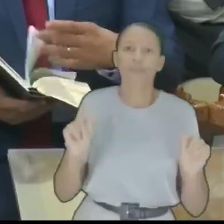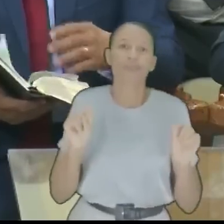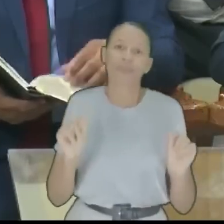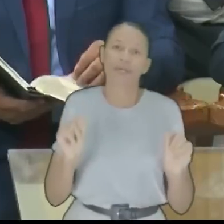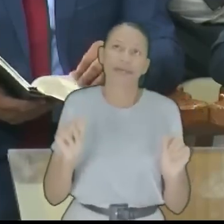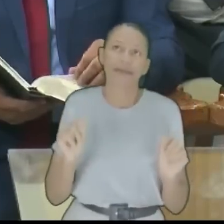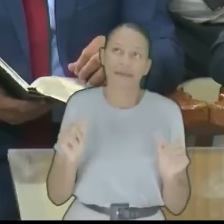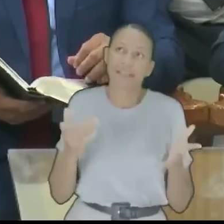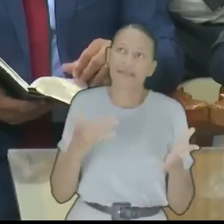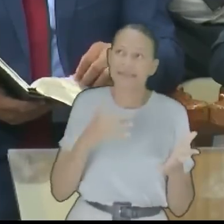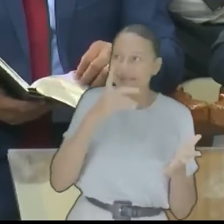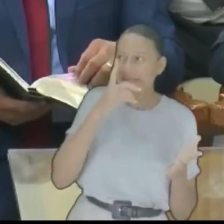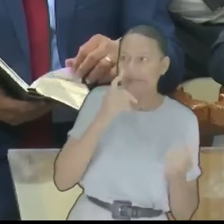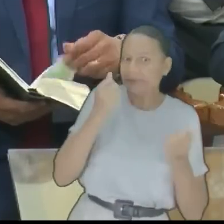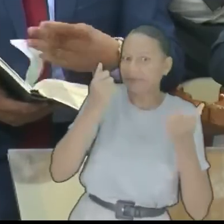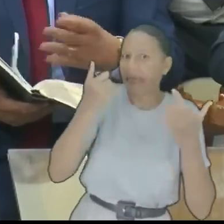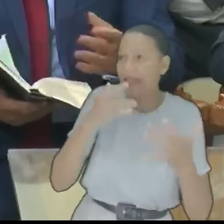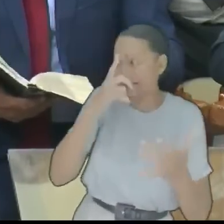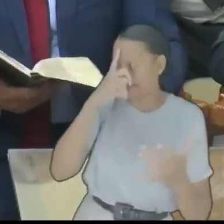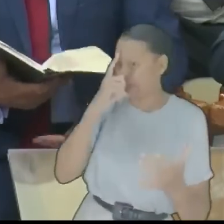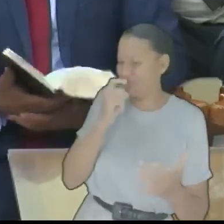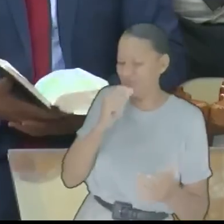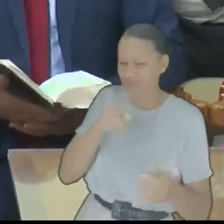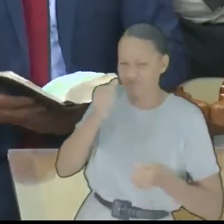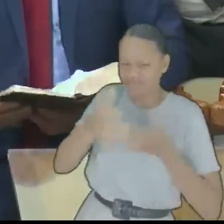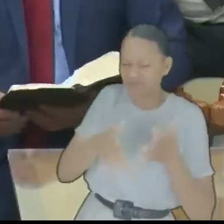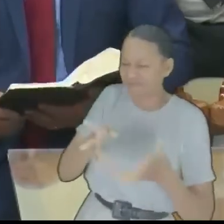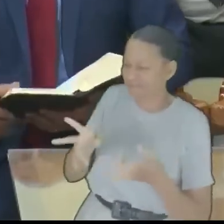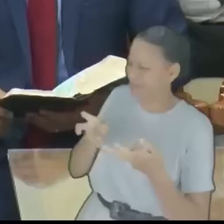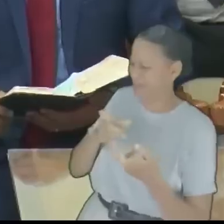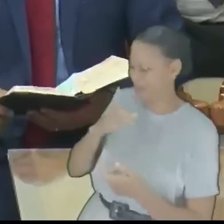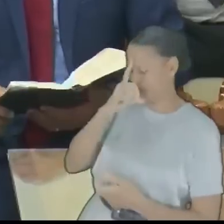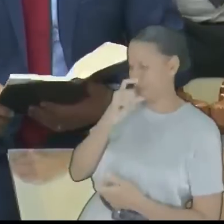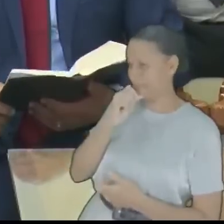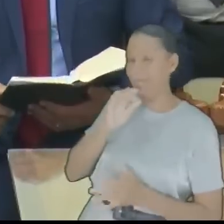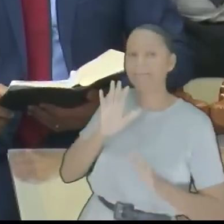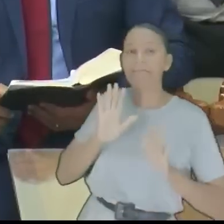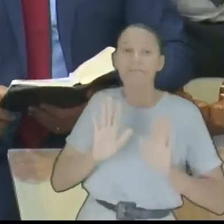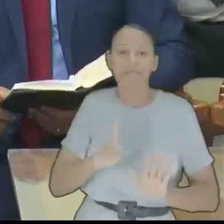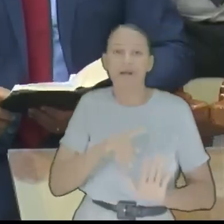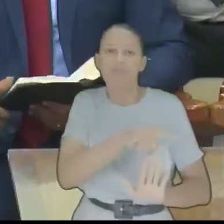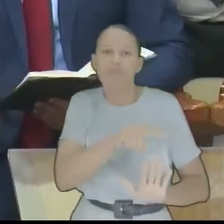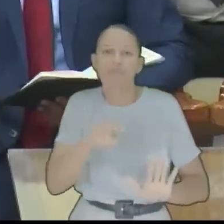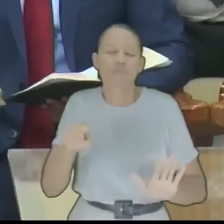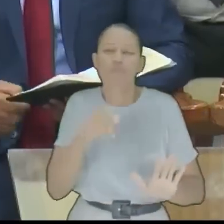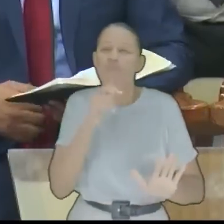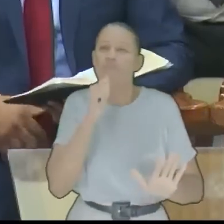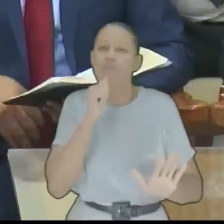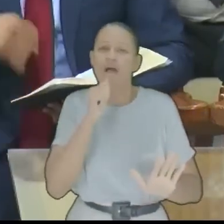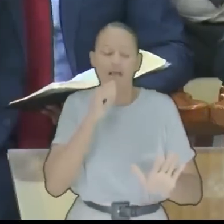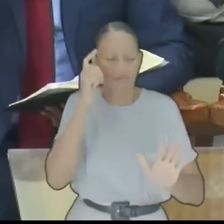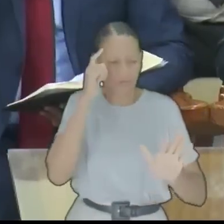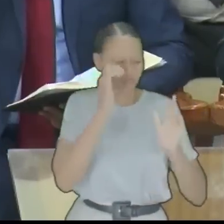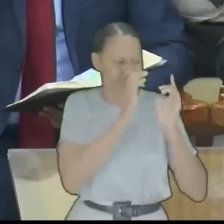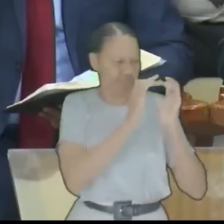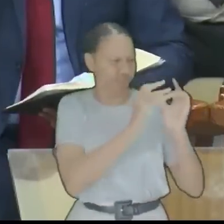não vou dizer estranha, mas que talvez os irmãos ainda não tenham